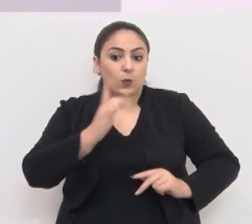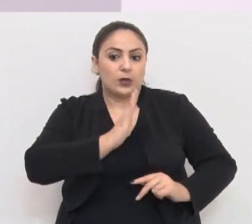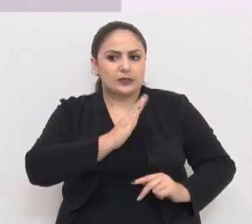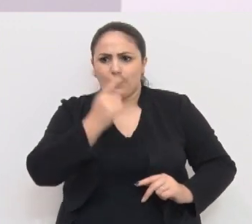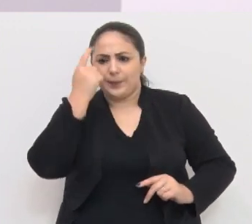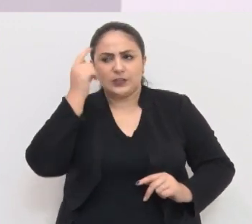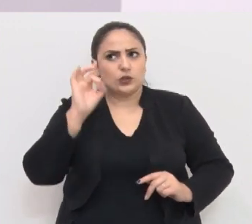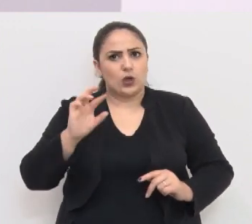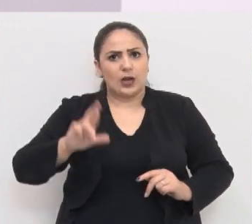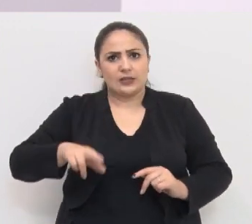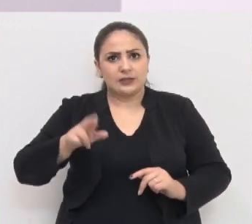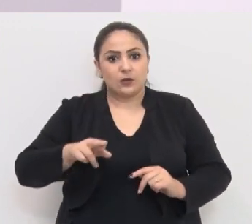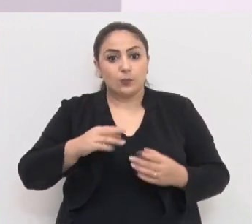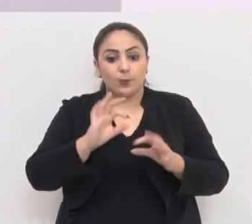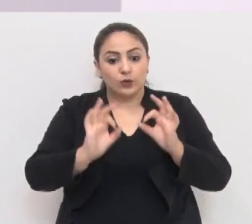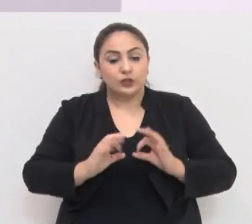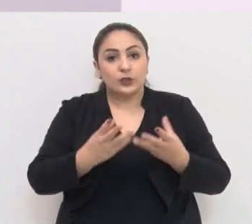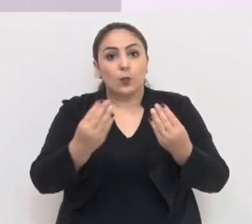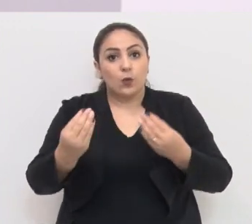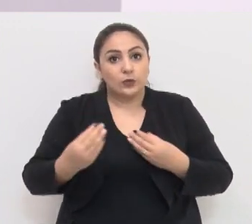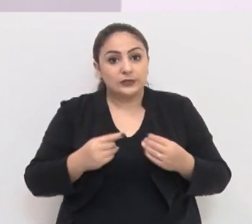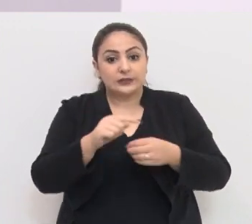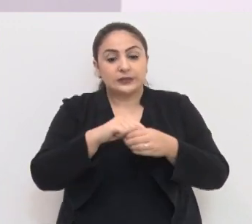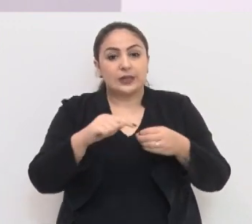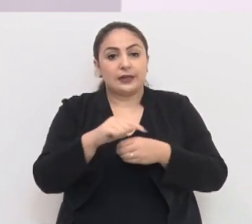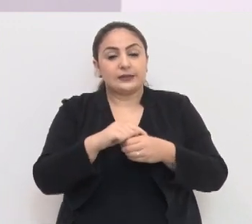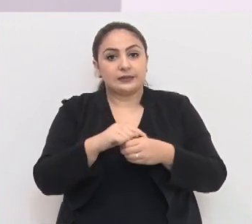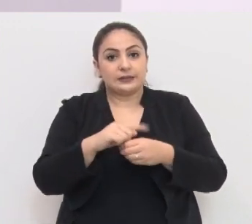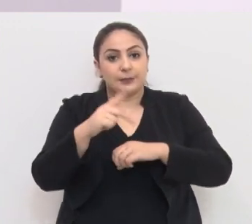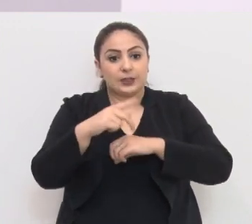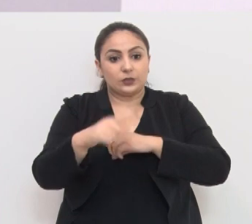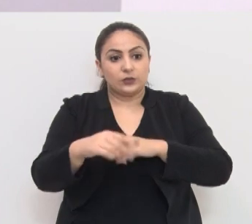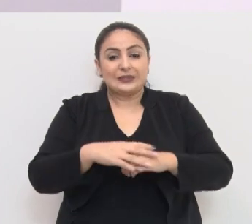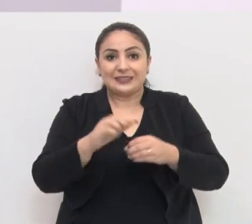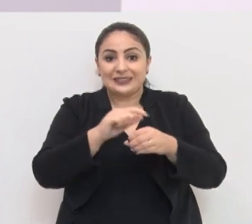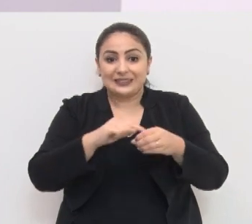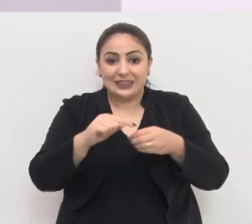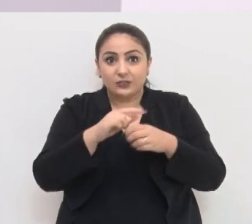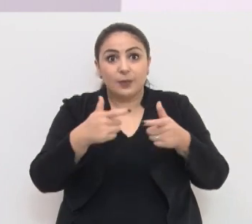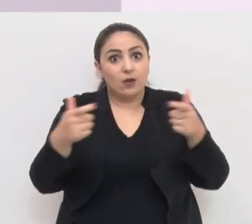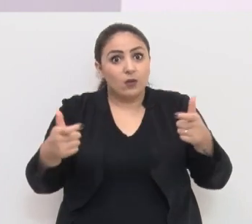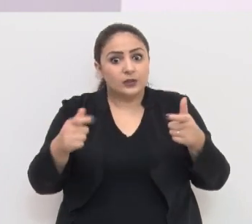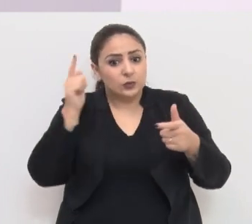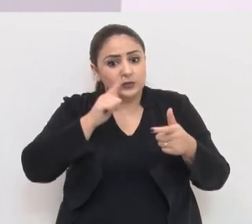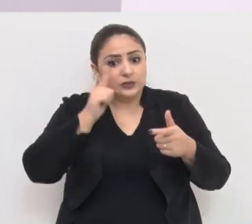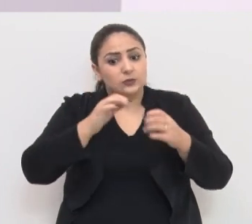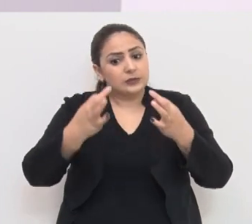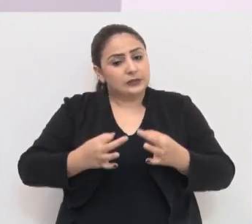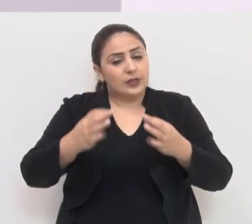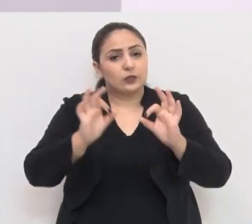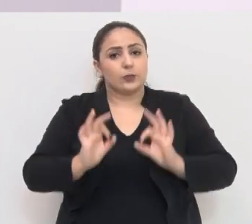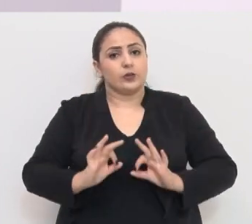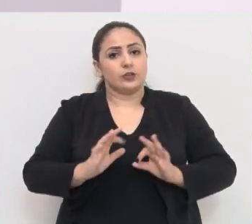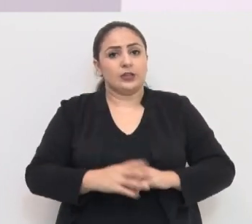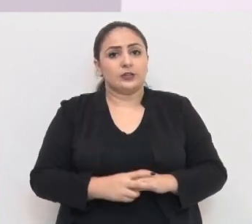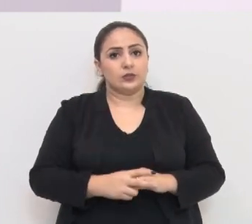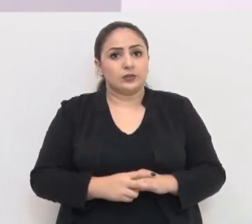razão, porque esse projeto ele existe em várias cidades do porte de Passo Fundo, de cidades maiores, e é um projeto que deu certo, é um projeto